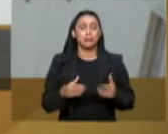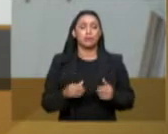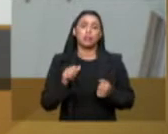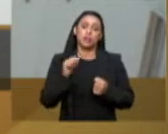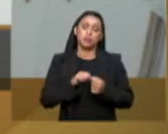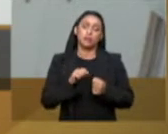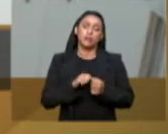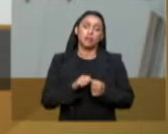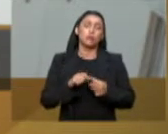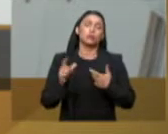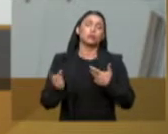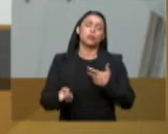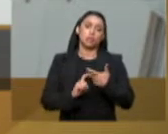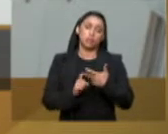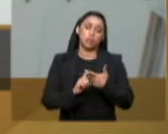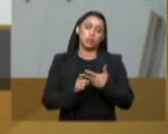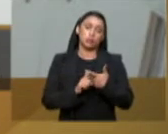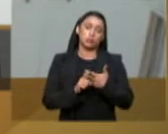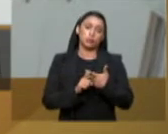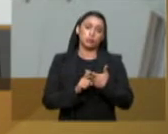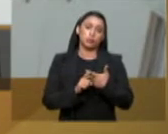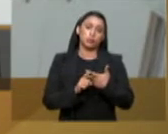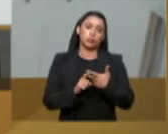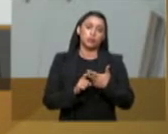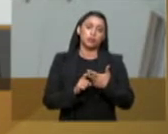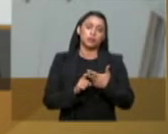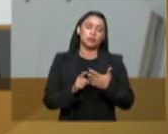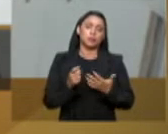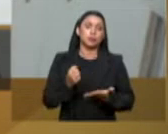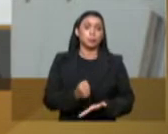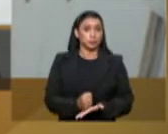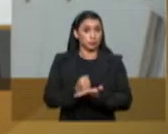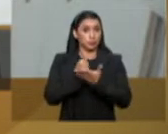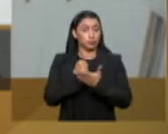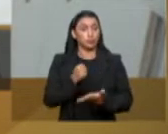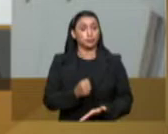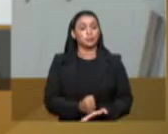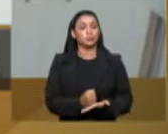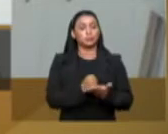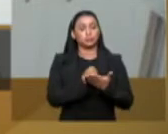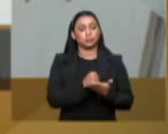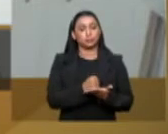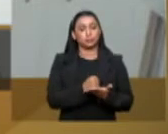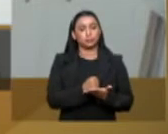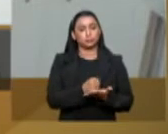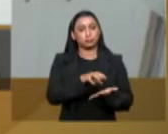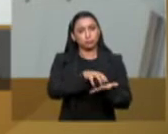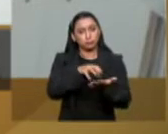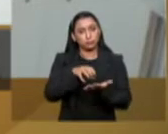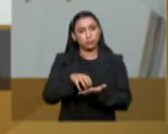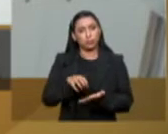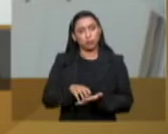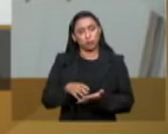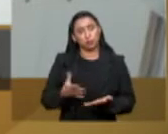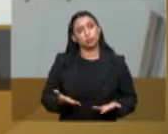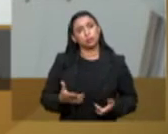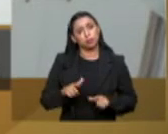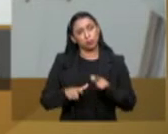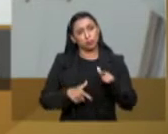ao Poder Executivo para auxiliar determinados setores